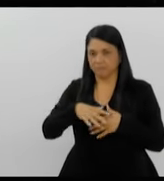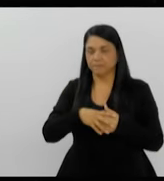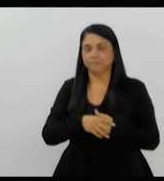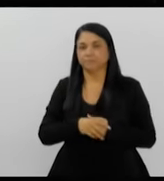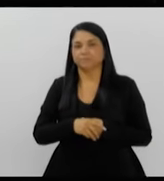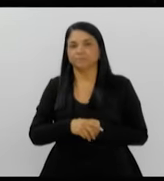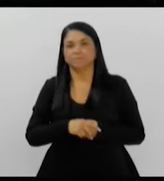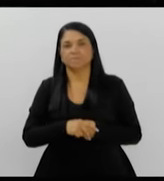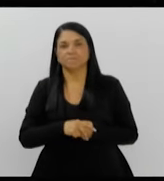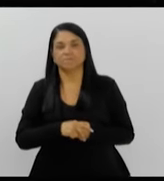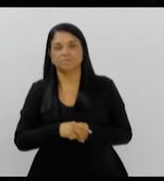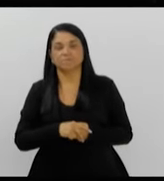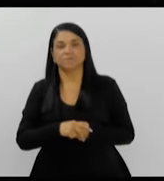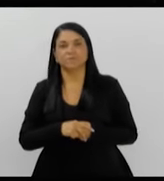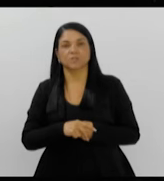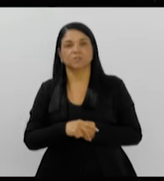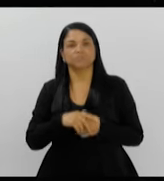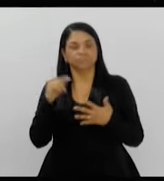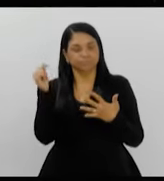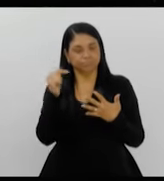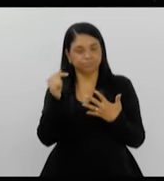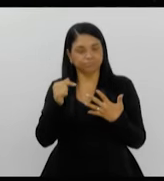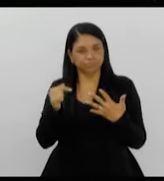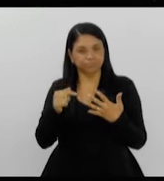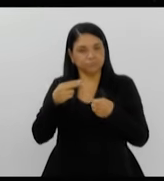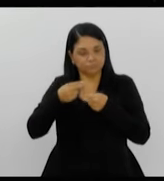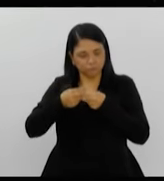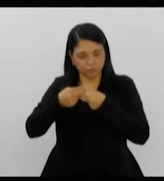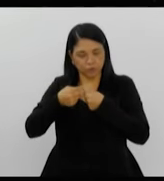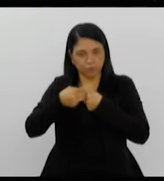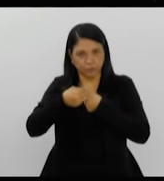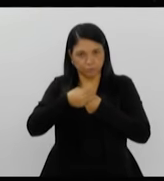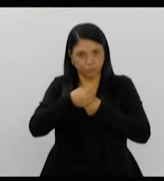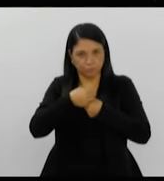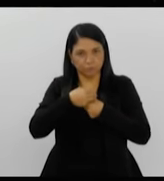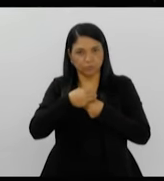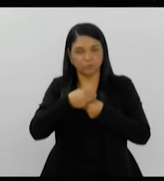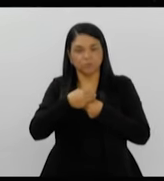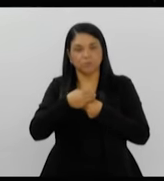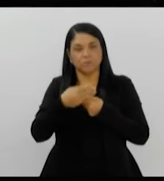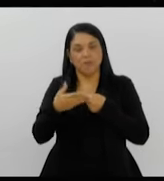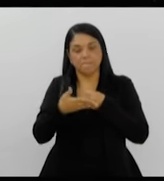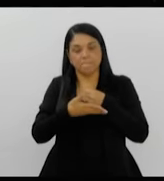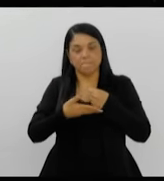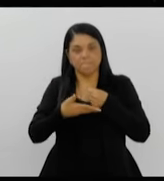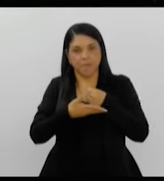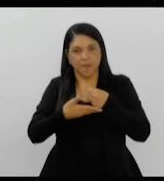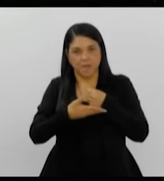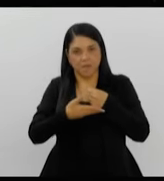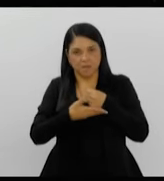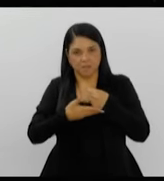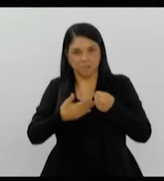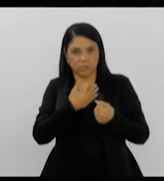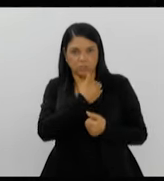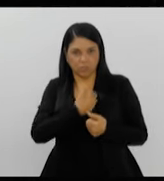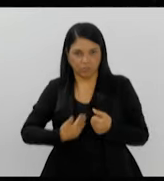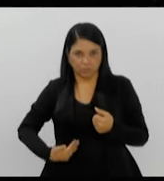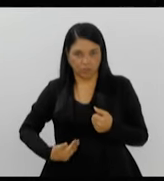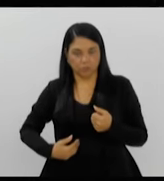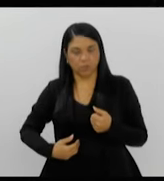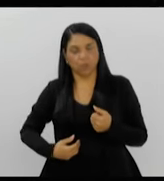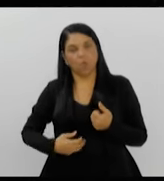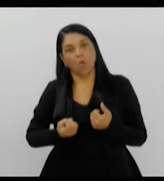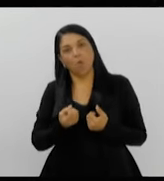apenas citar alguns mun que são da base do governo ou que são apoiado pelo